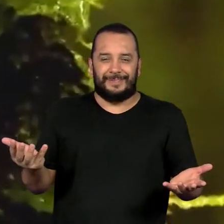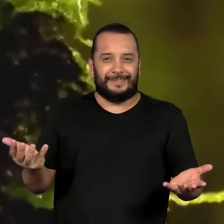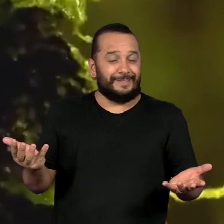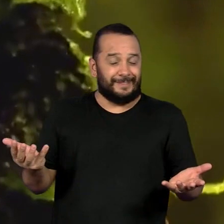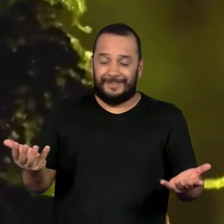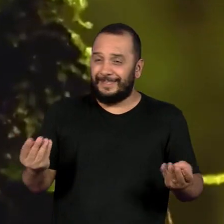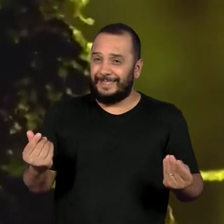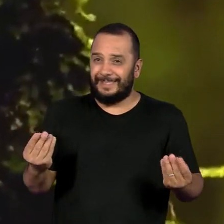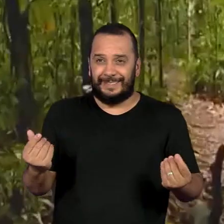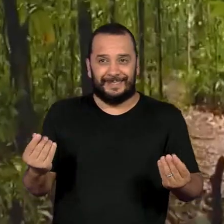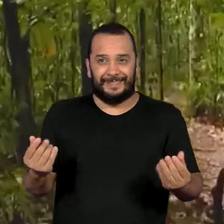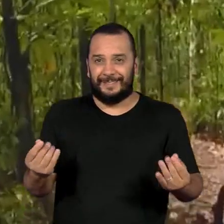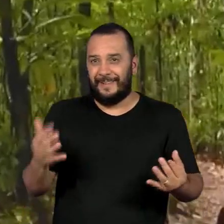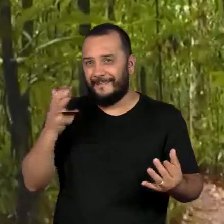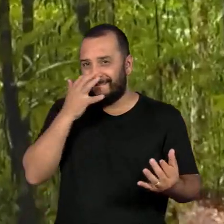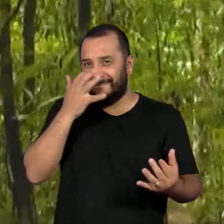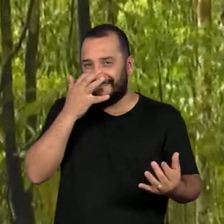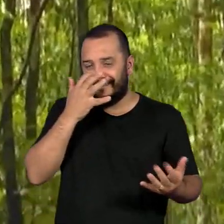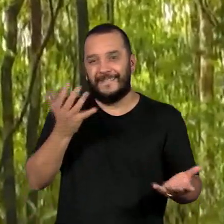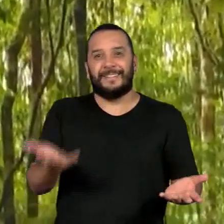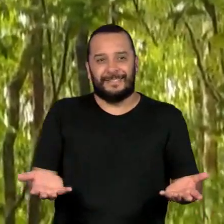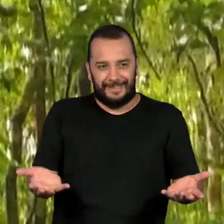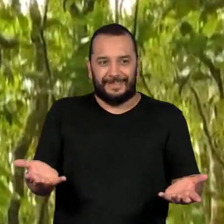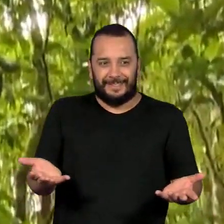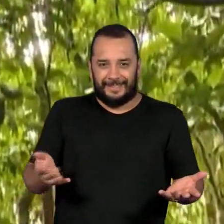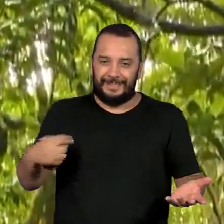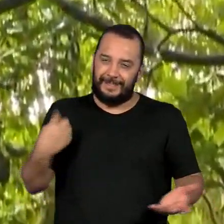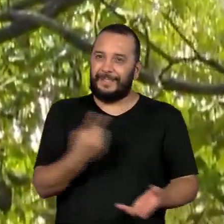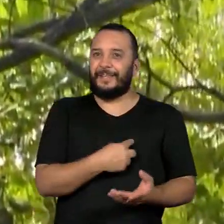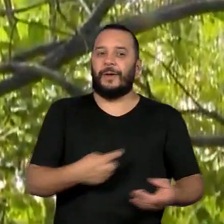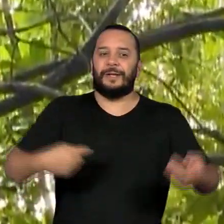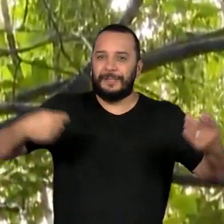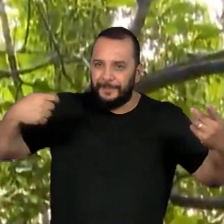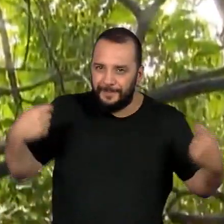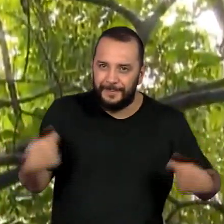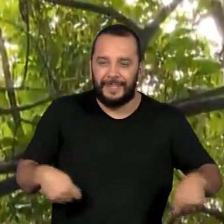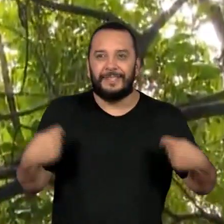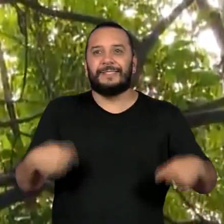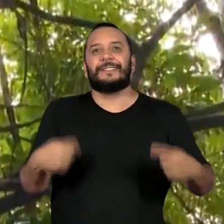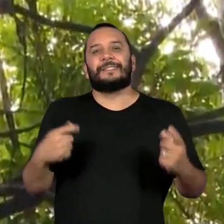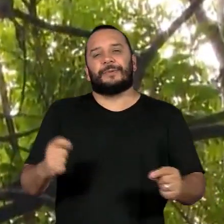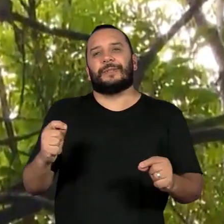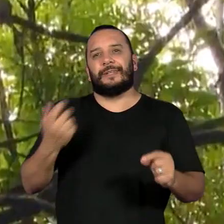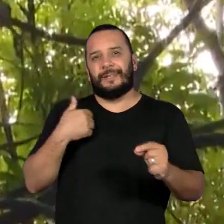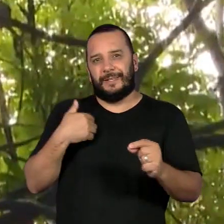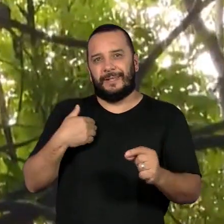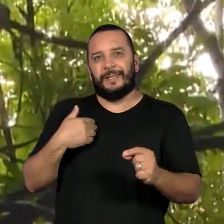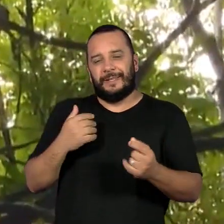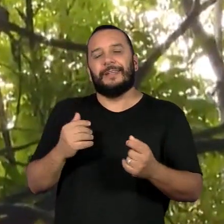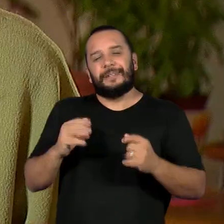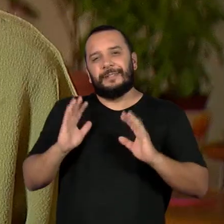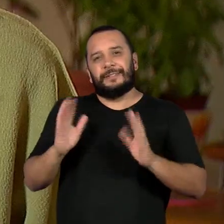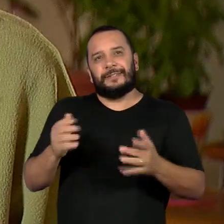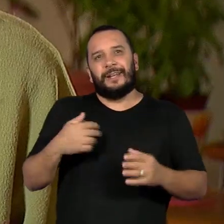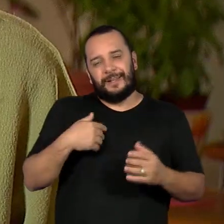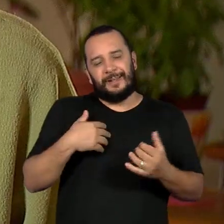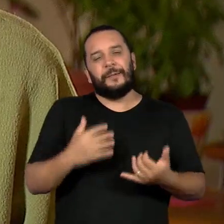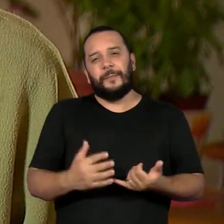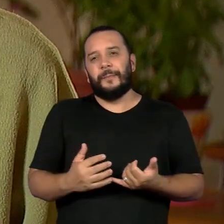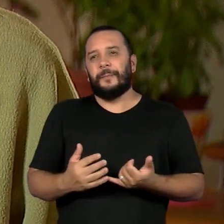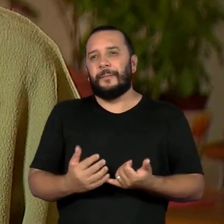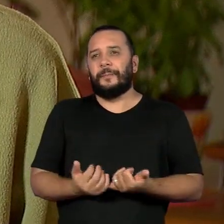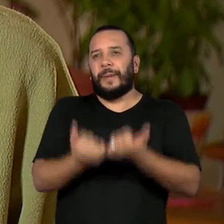uma coisa muito fascinante e a gente precisa honrar esse patrimônio natural que a gente